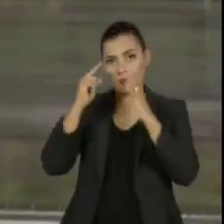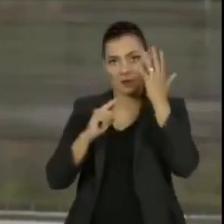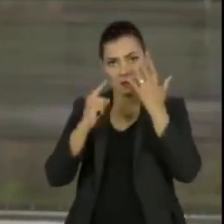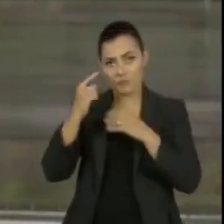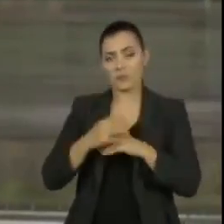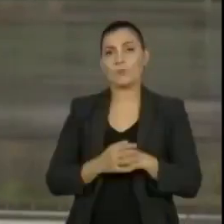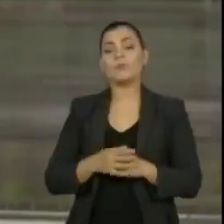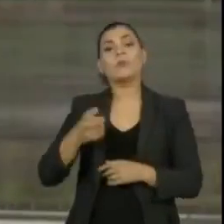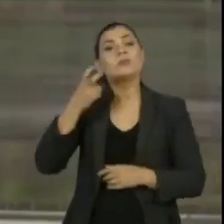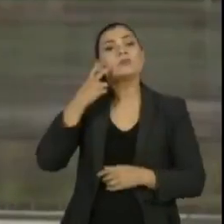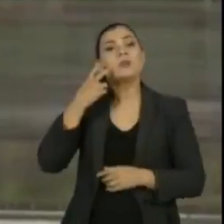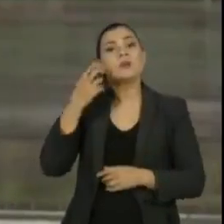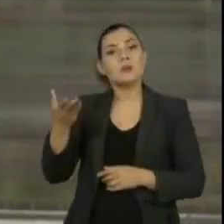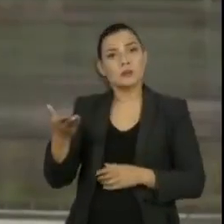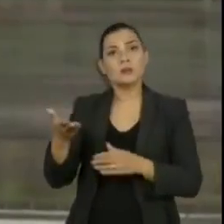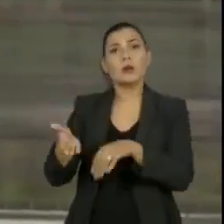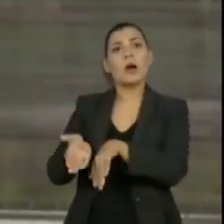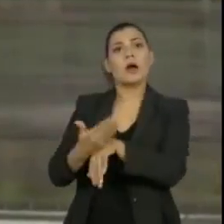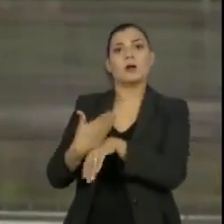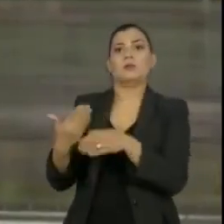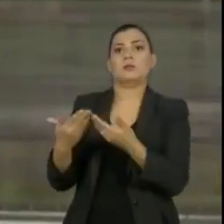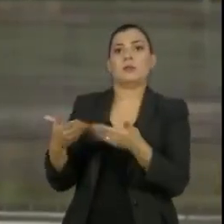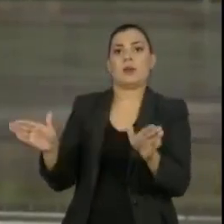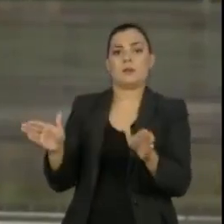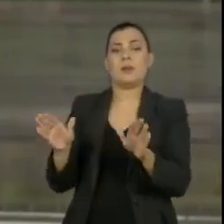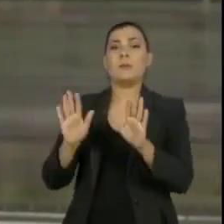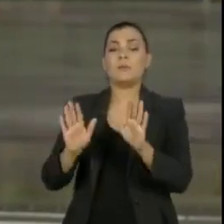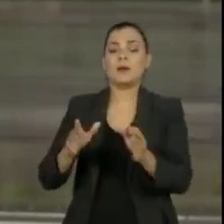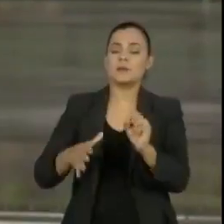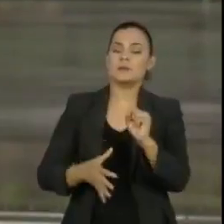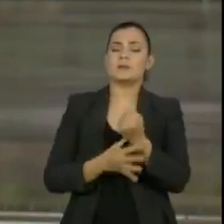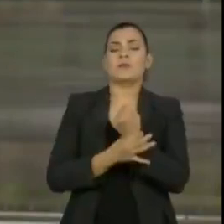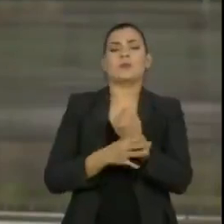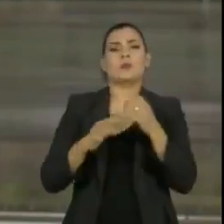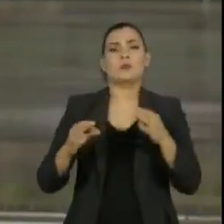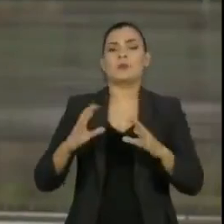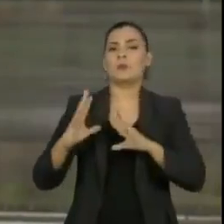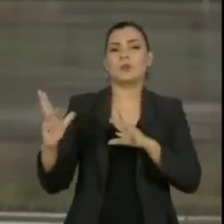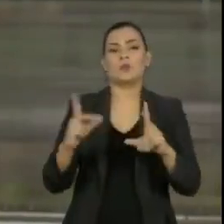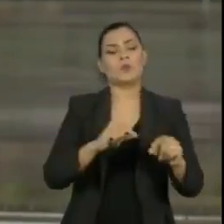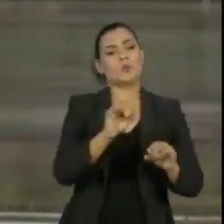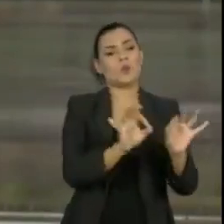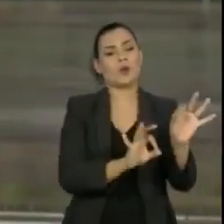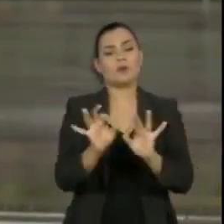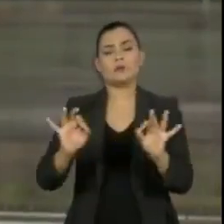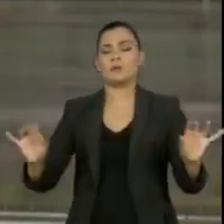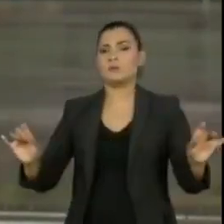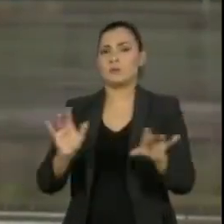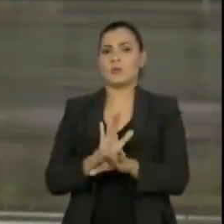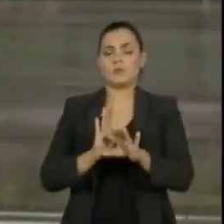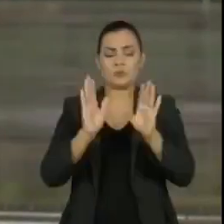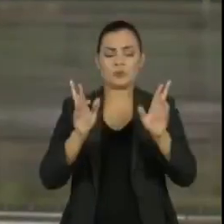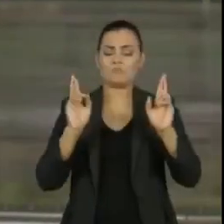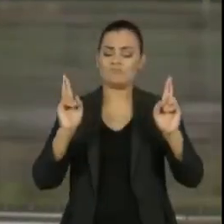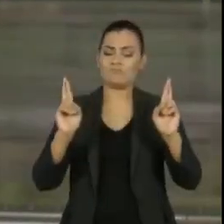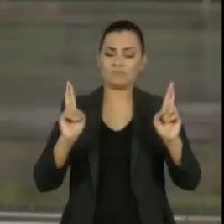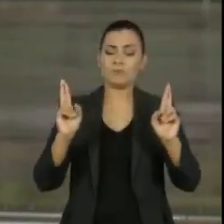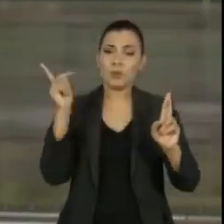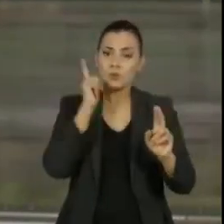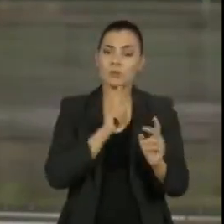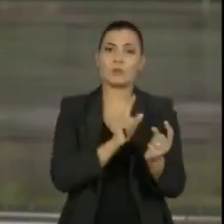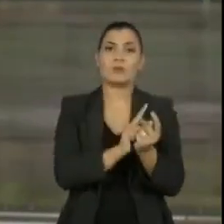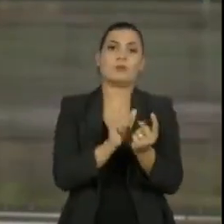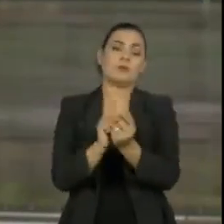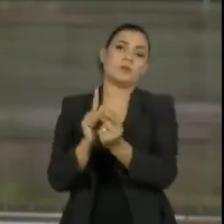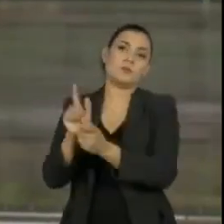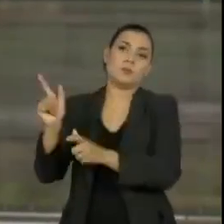possível, Jean-Gonstein, abra antes, mas com a segurança de que teremos toda a estrutura pronta e em